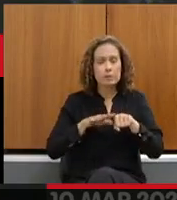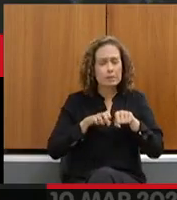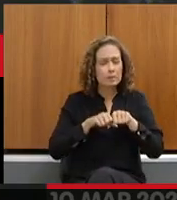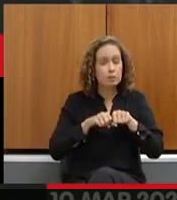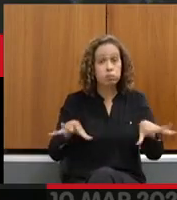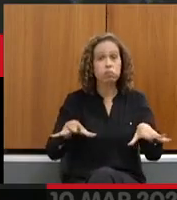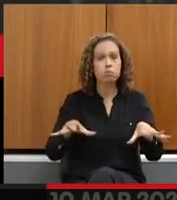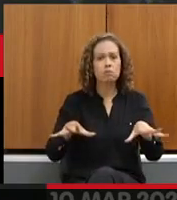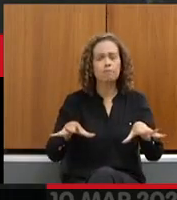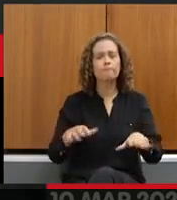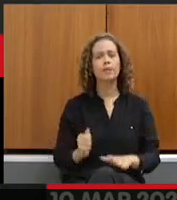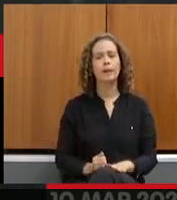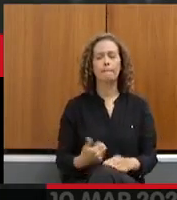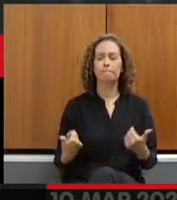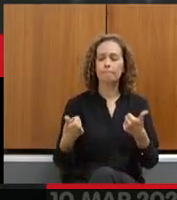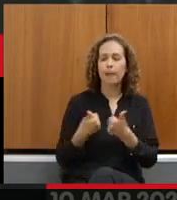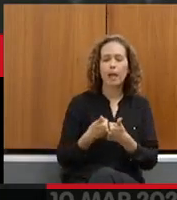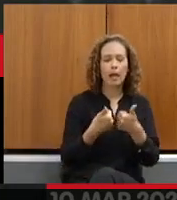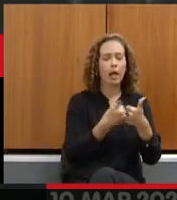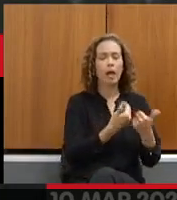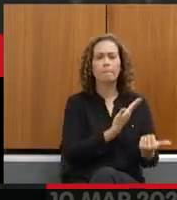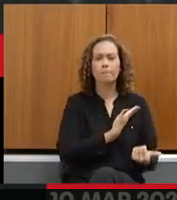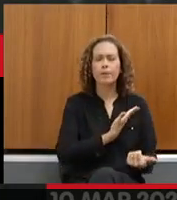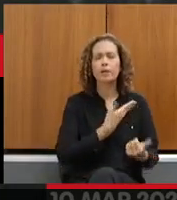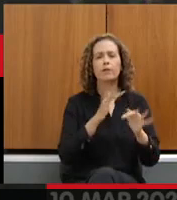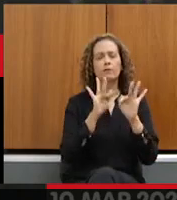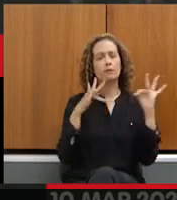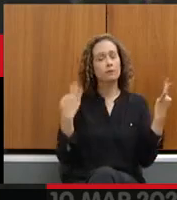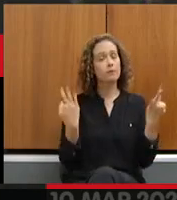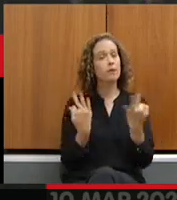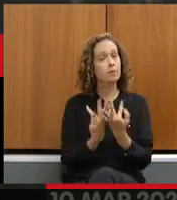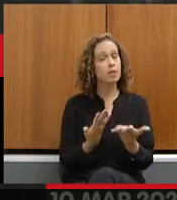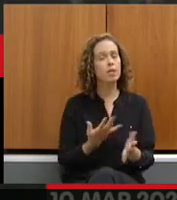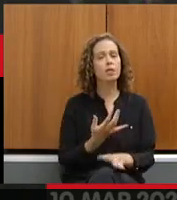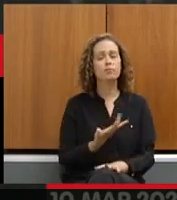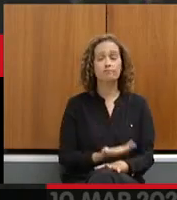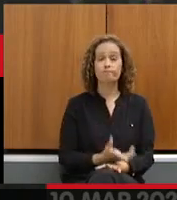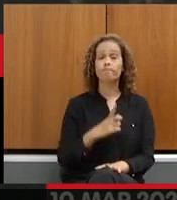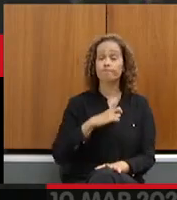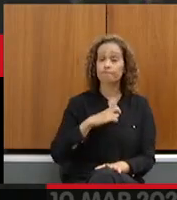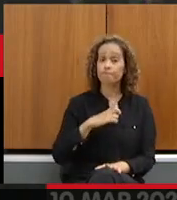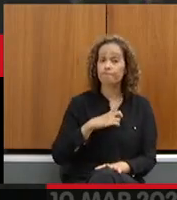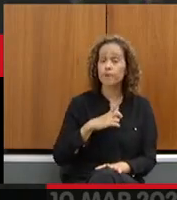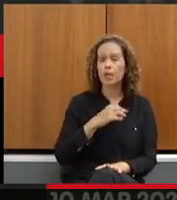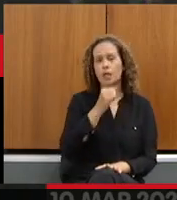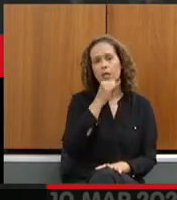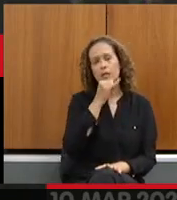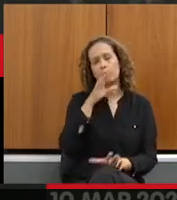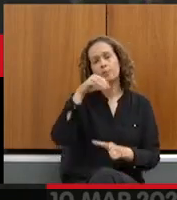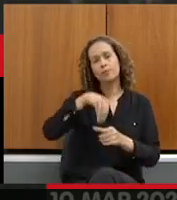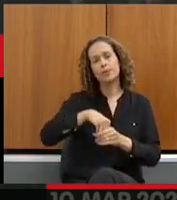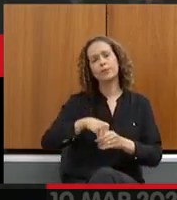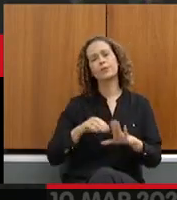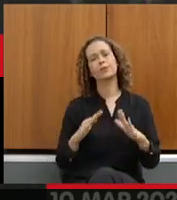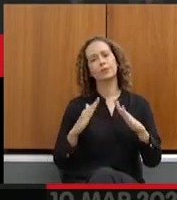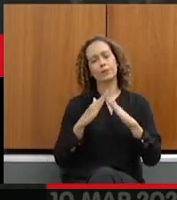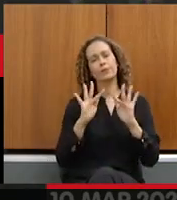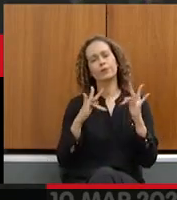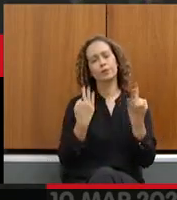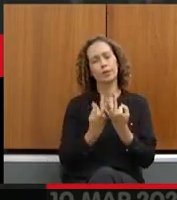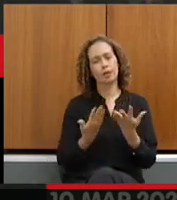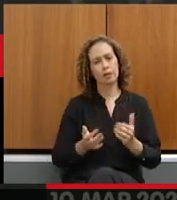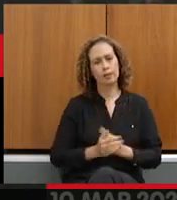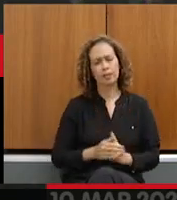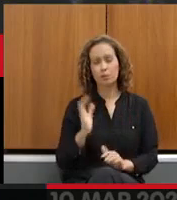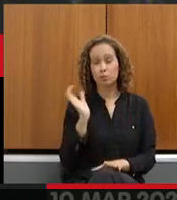das nossas casas dos nossos amigos familiares e eu tenho exemplos em casa essa é a nossa pressa por isso